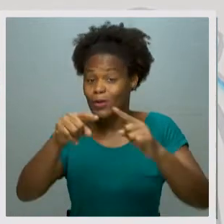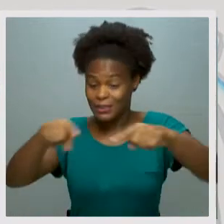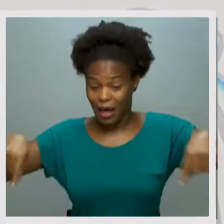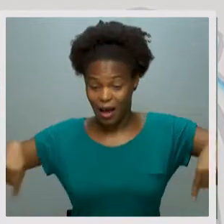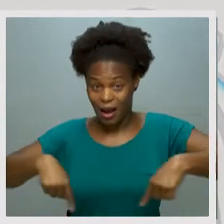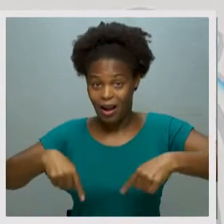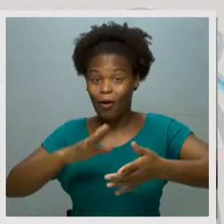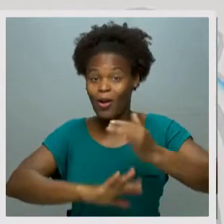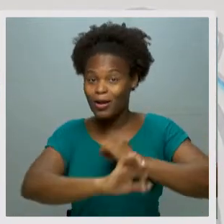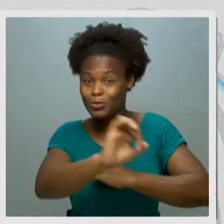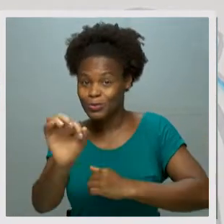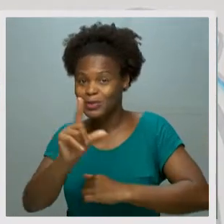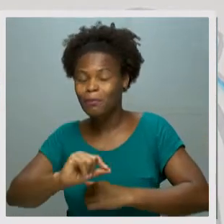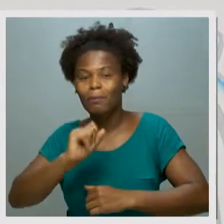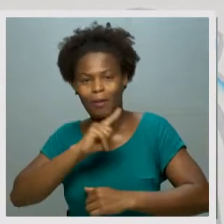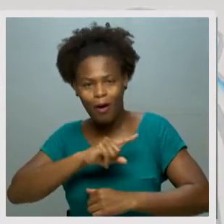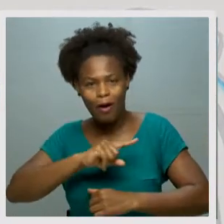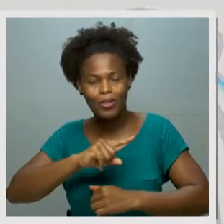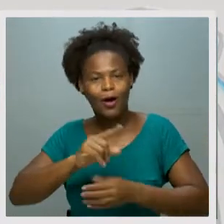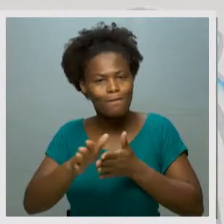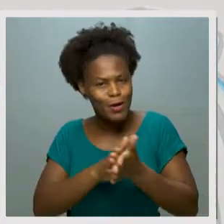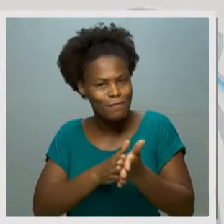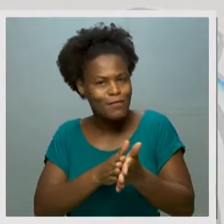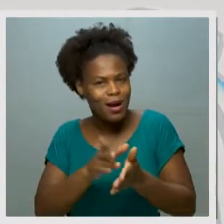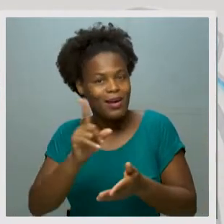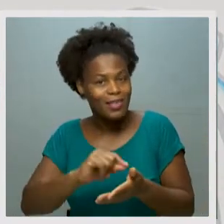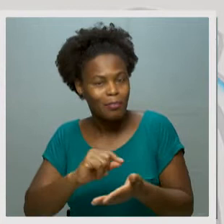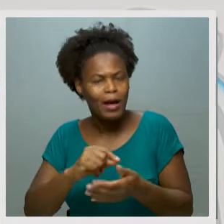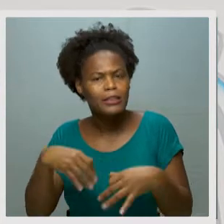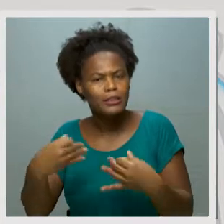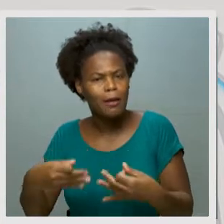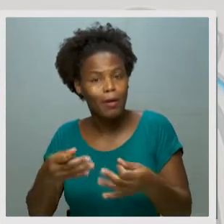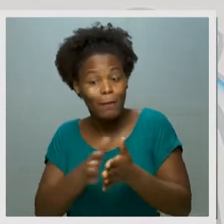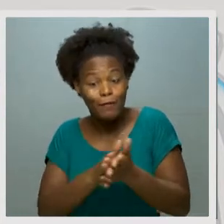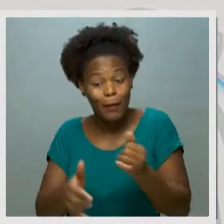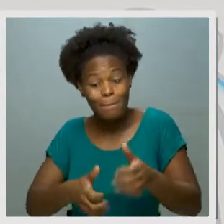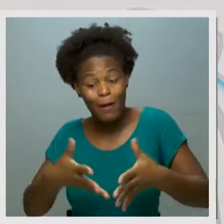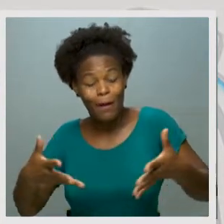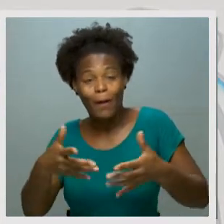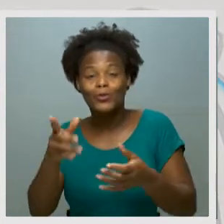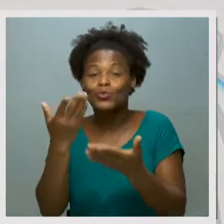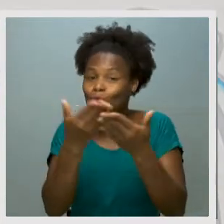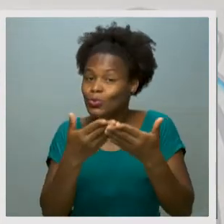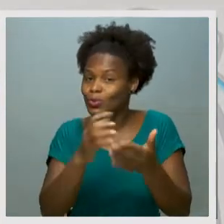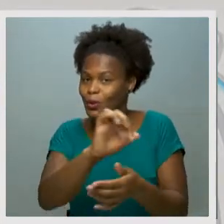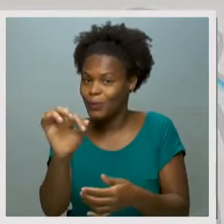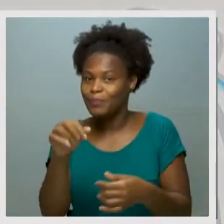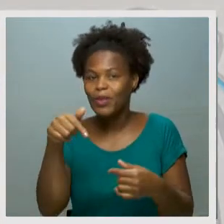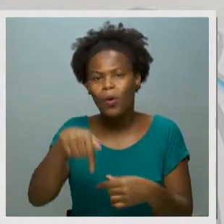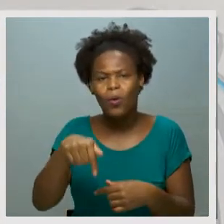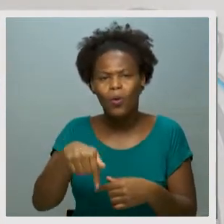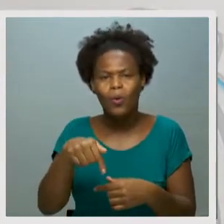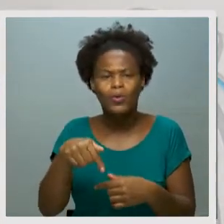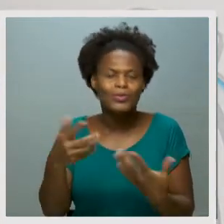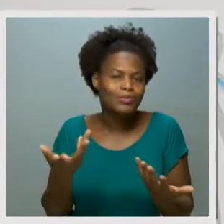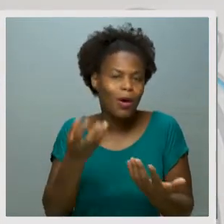de aula e com os colegas para que possam usufruir e tirar sempre maior proveito do vosso estudo. E para hoje,